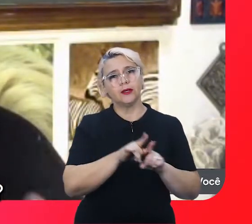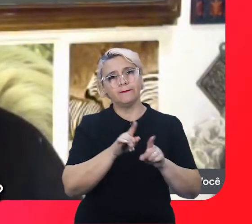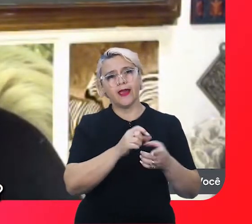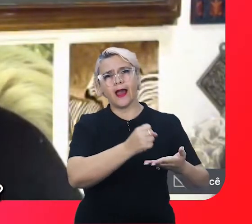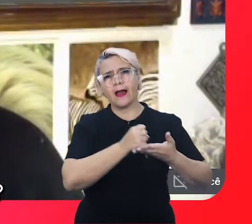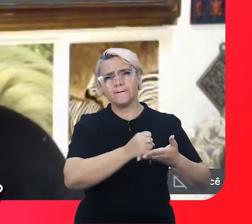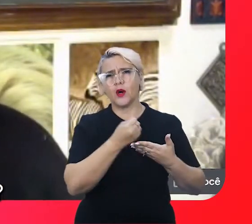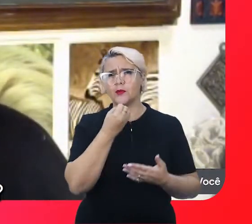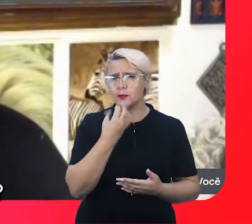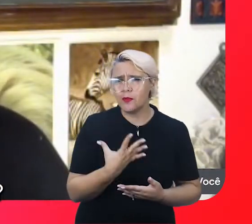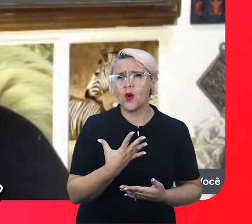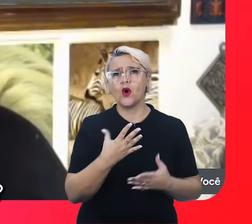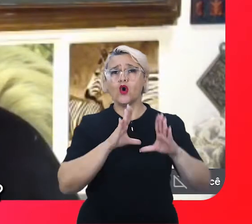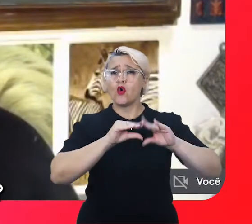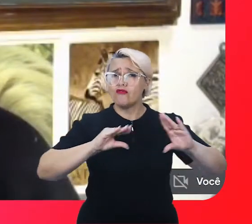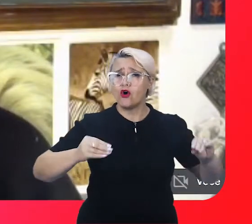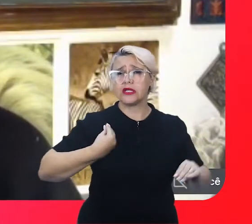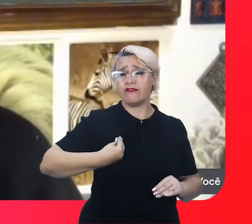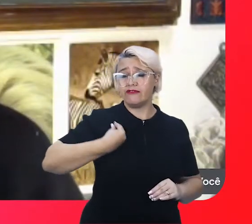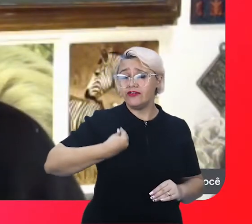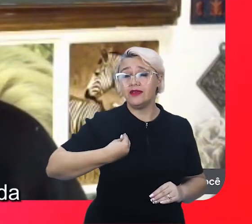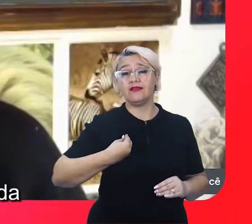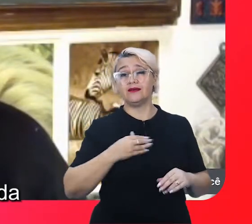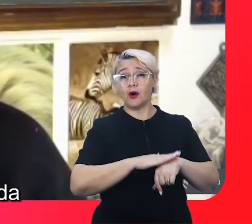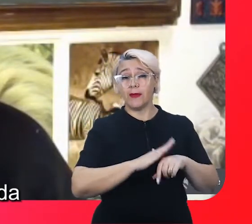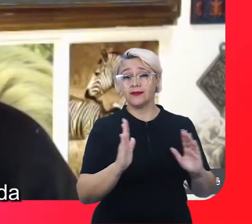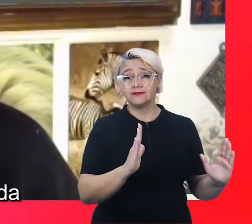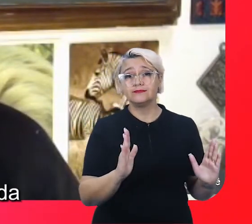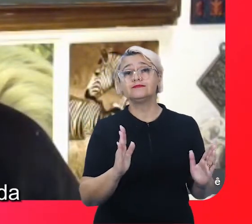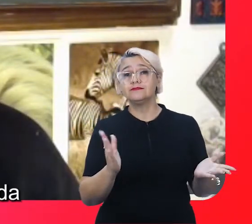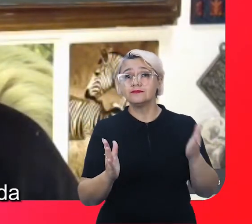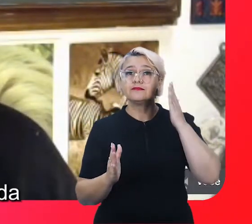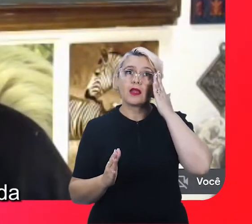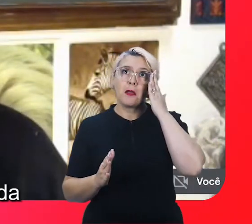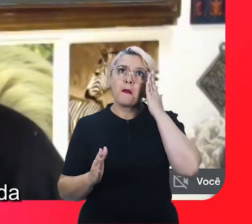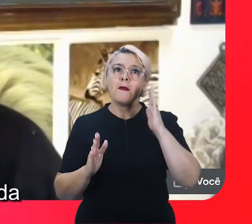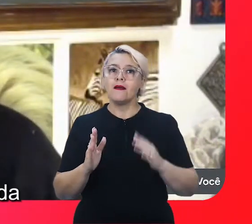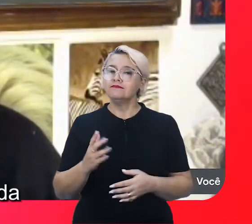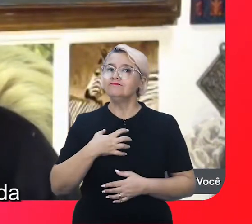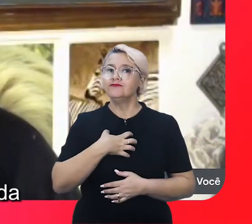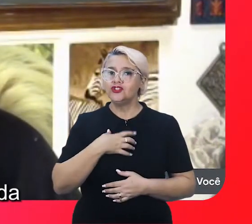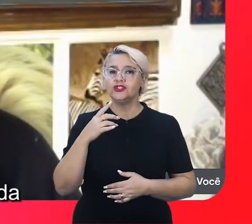de apoio, muito conforto, né? Uhum. Assim, era uma situação